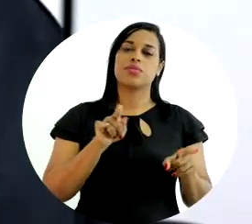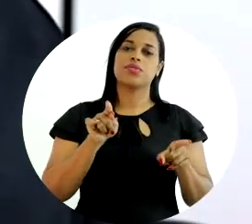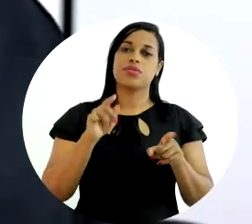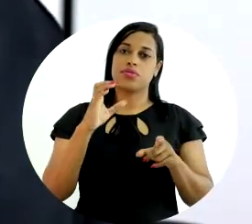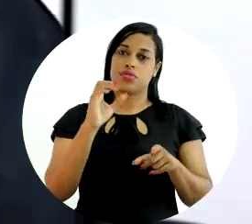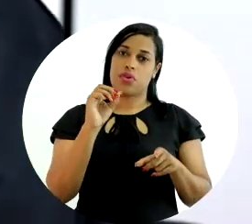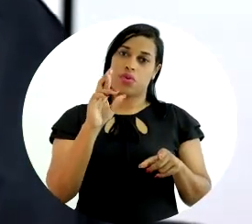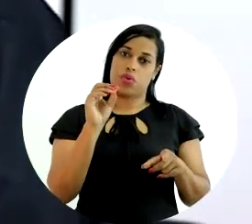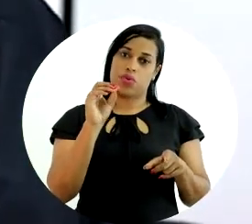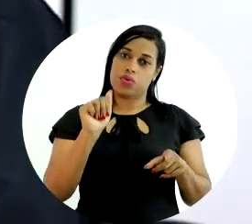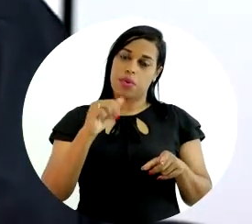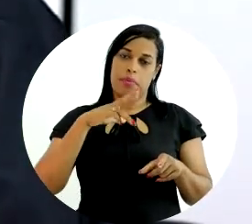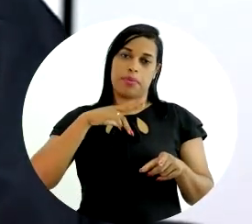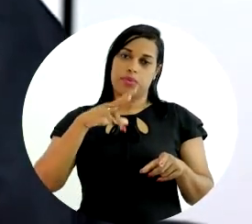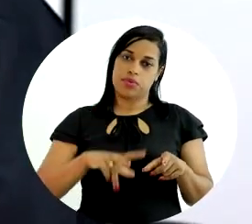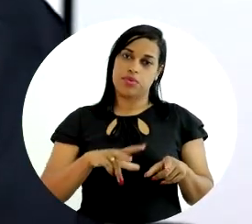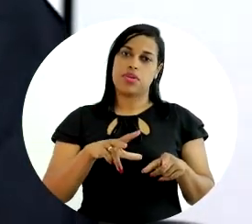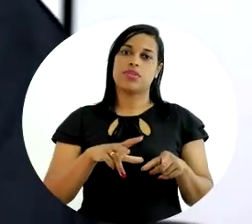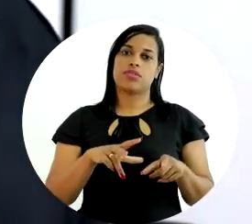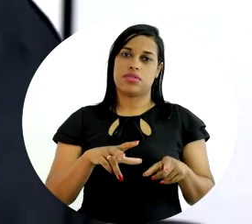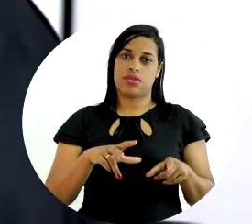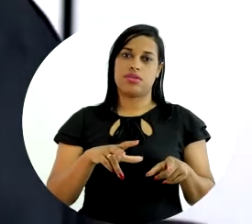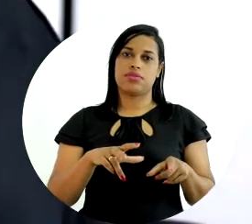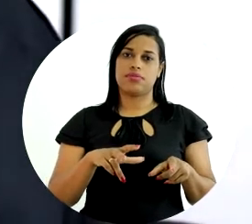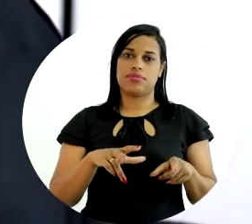da portuguesa